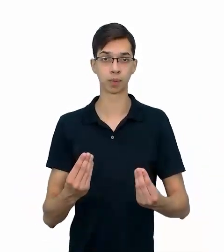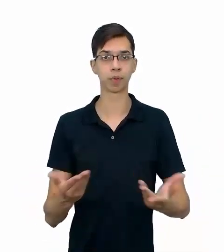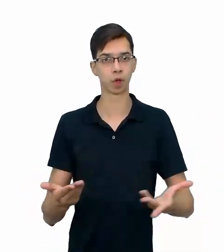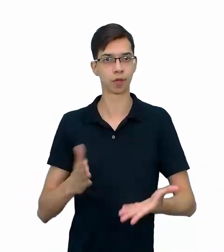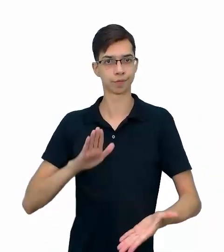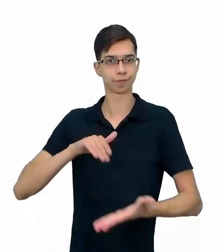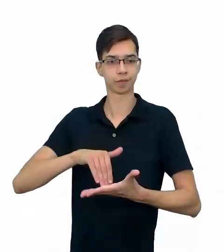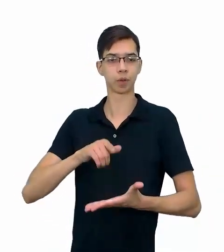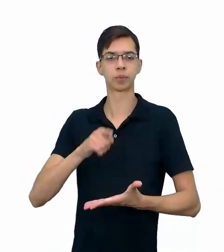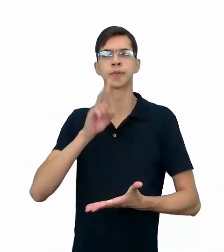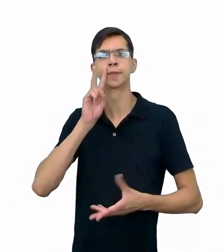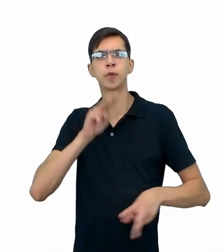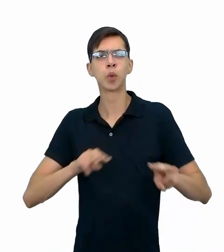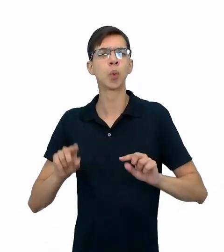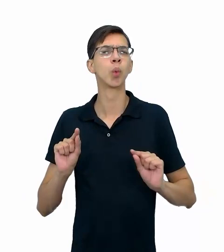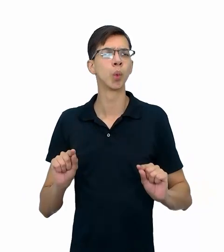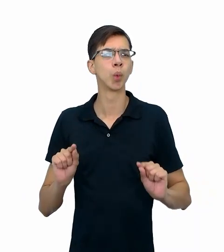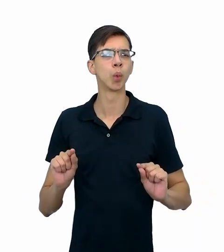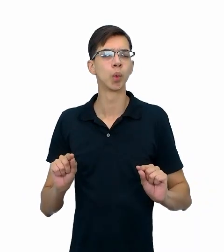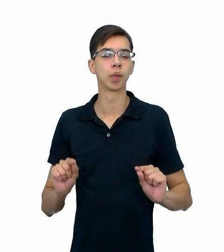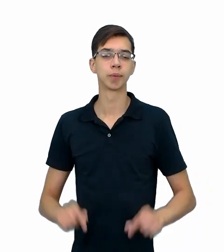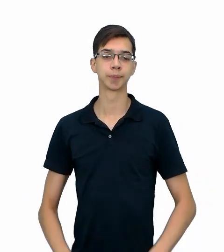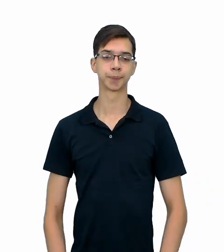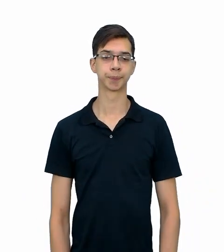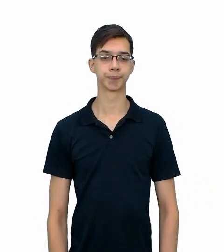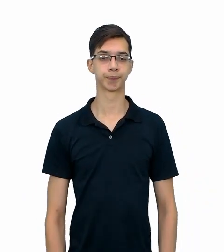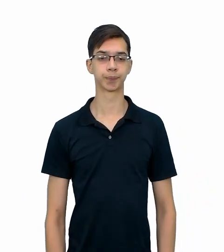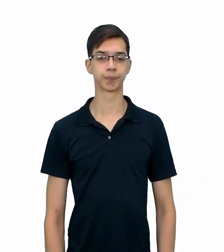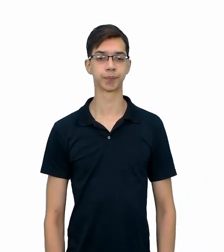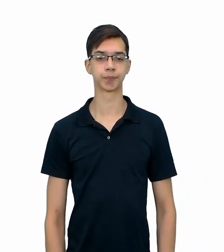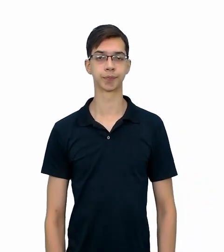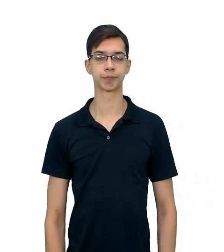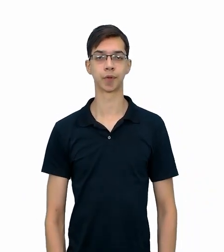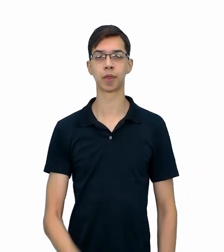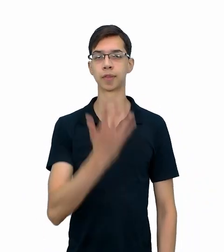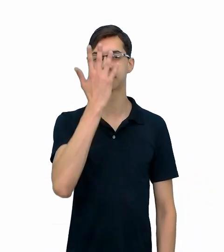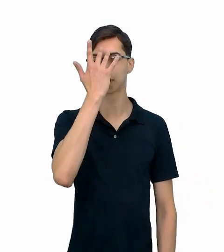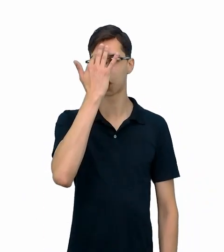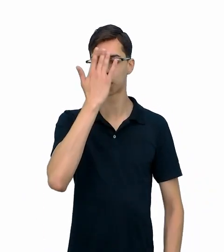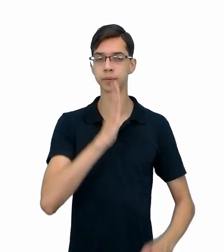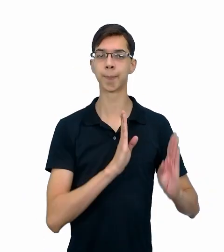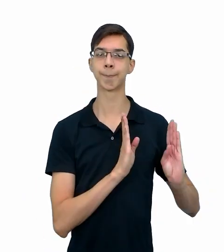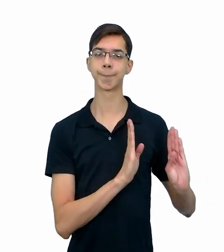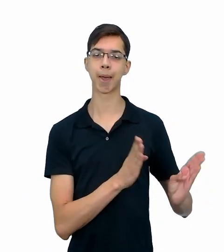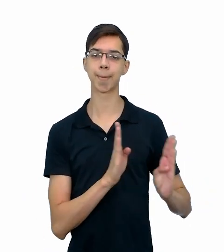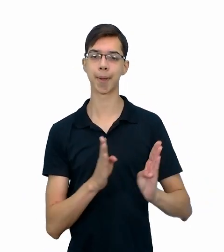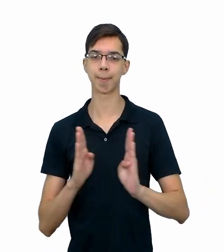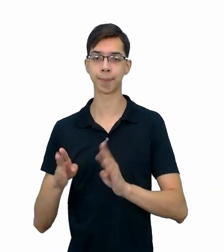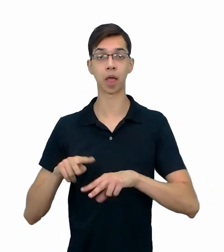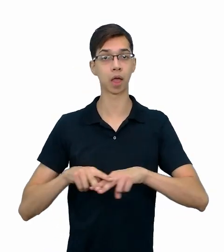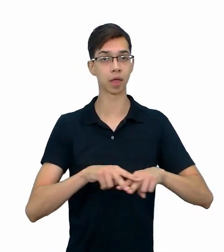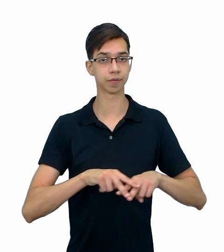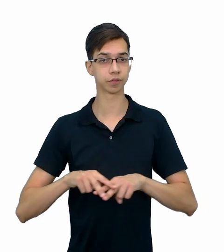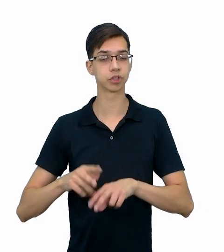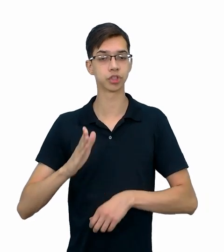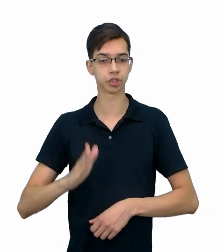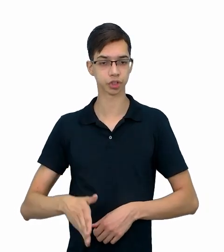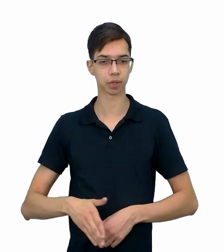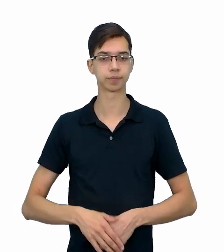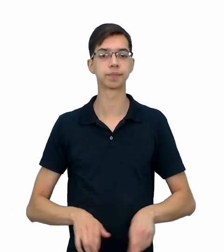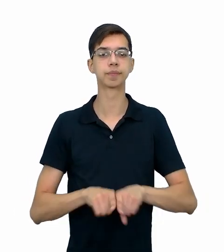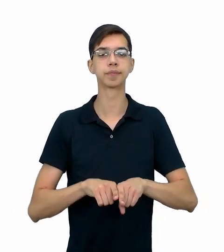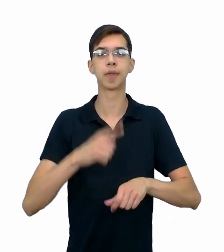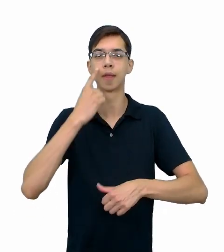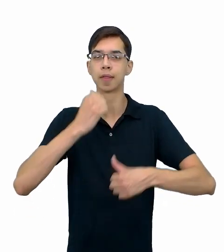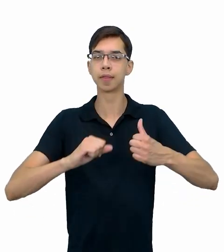vimos, então? Revisitamos aspectos teóricos apresentados na formação de etapa sobre o tema central do letramento, com enfoque na análise